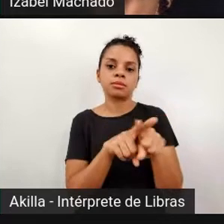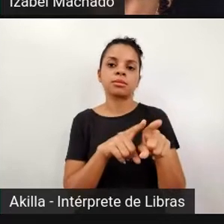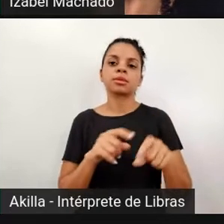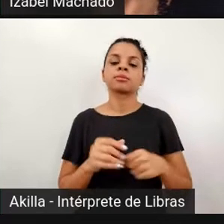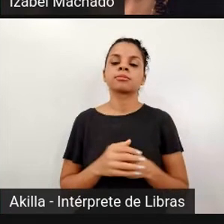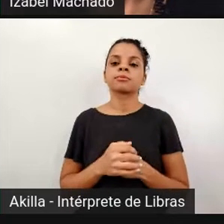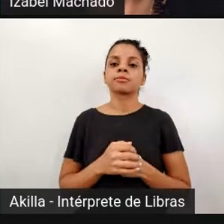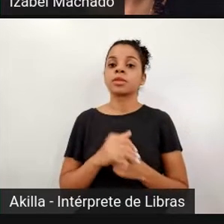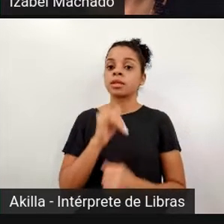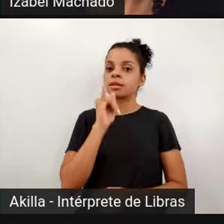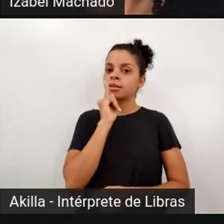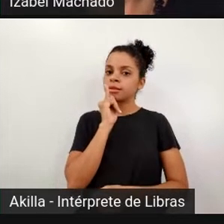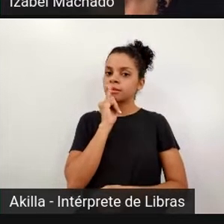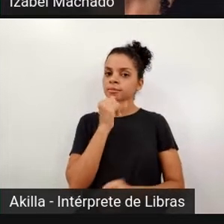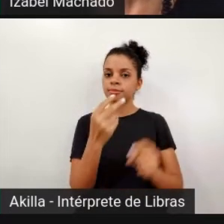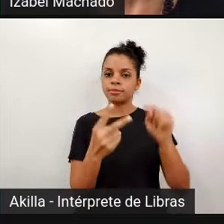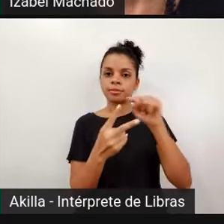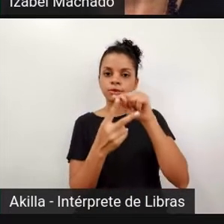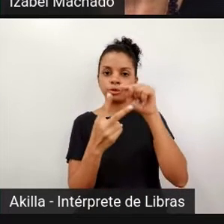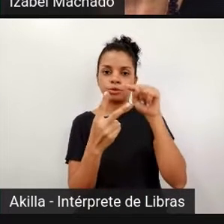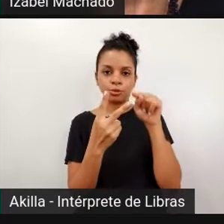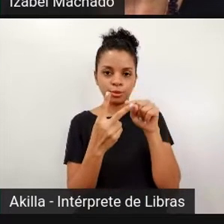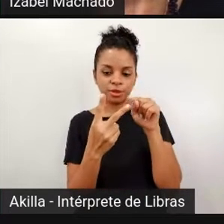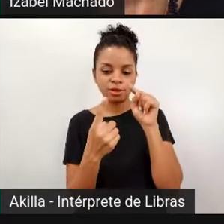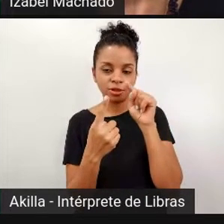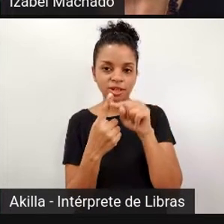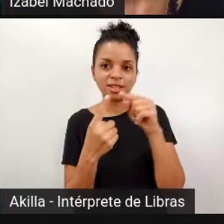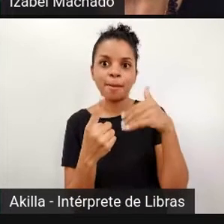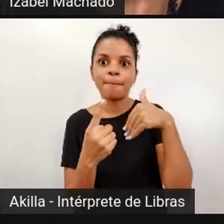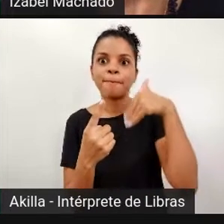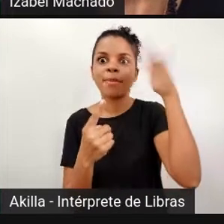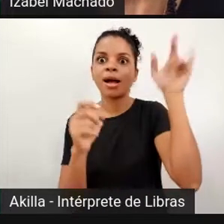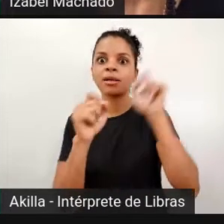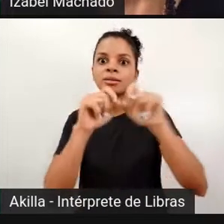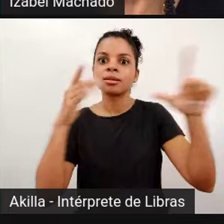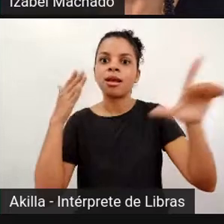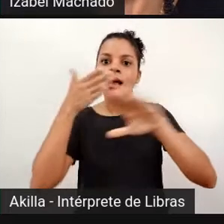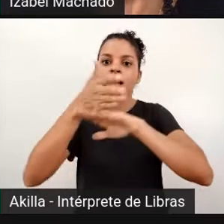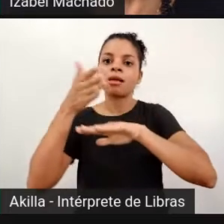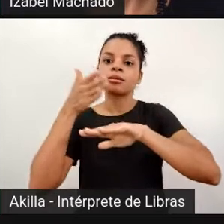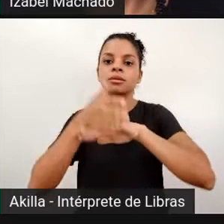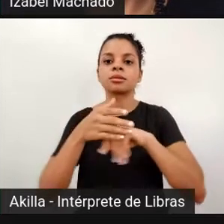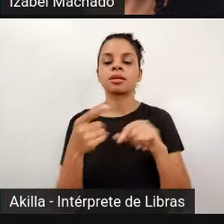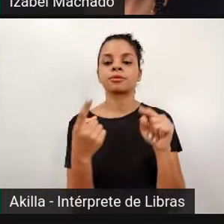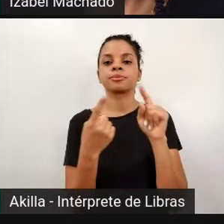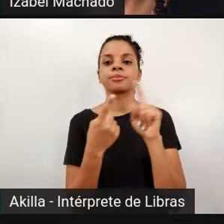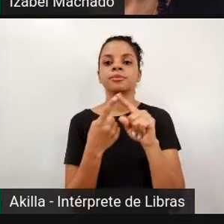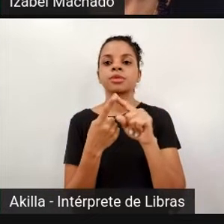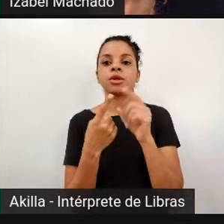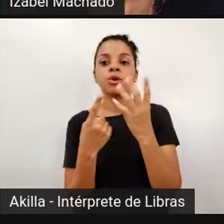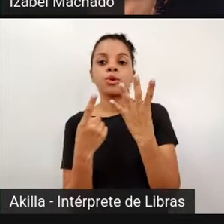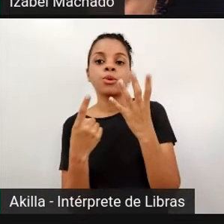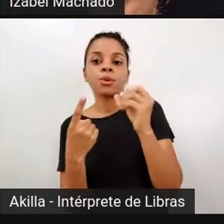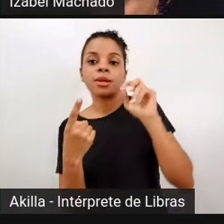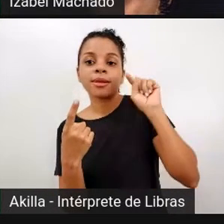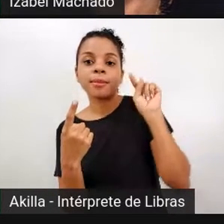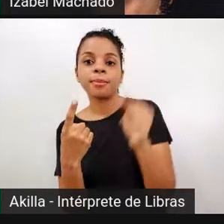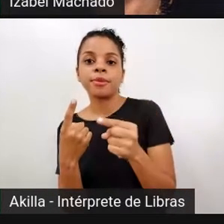exemplo, as 2 checagens mais visitadas do Comprove da Câmara dos Deputados, uma teve mais de 40 mil